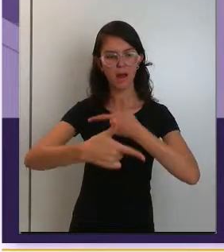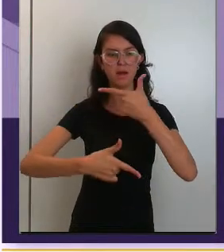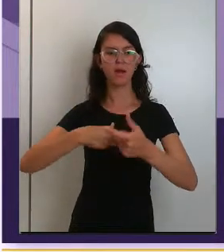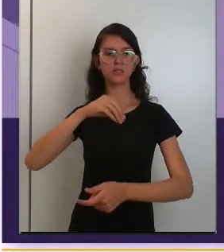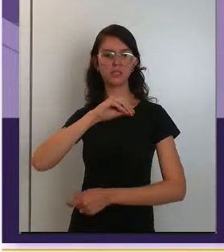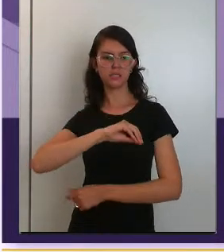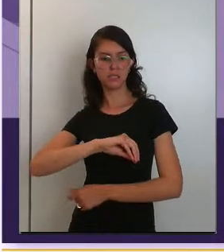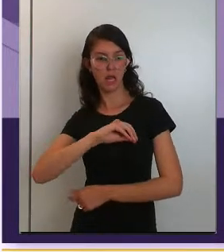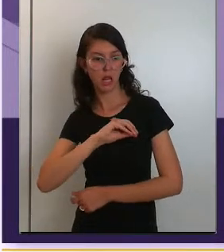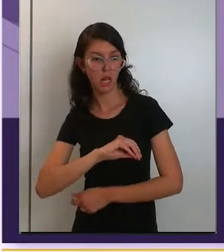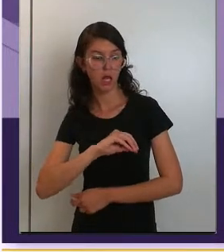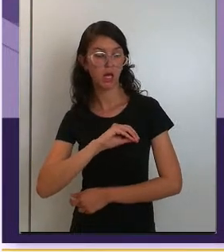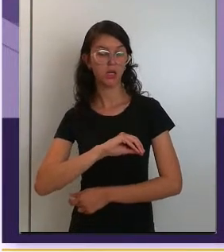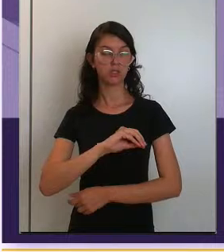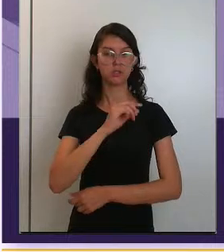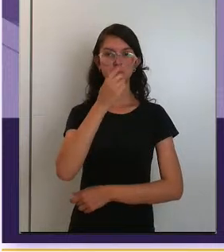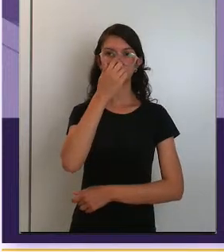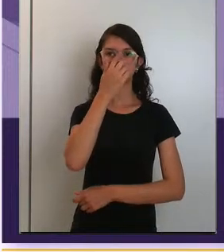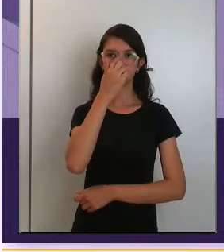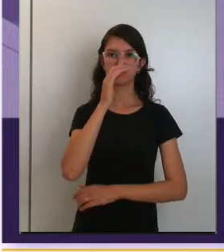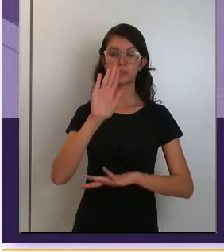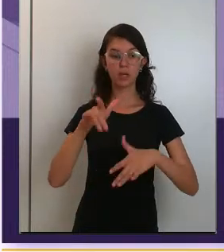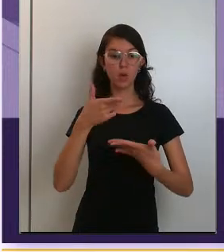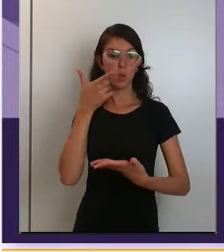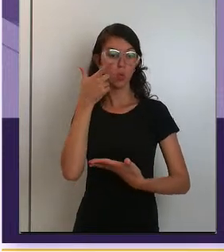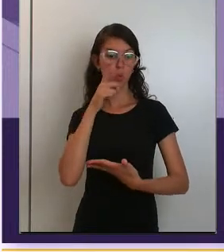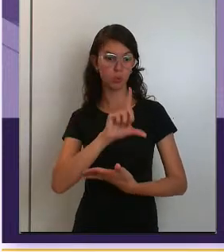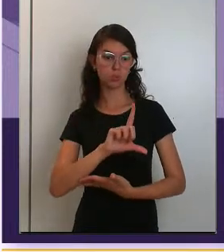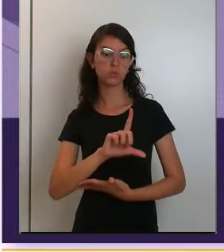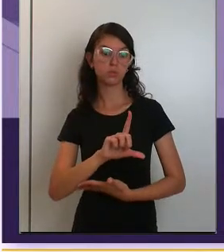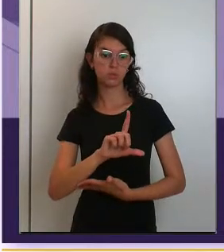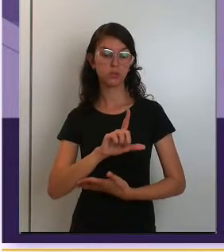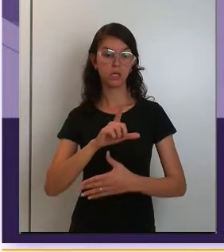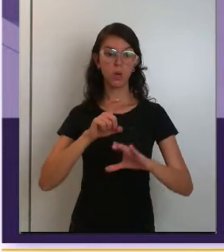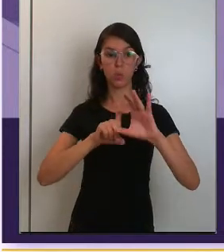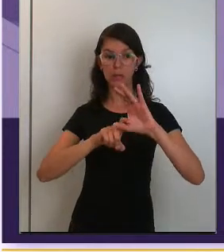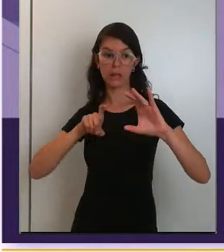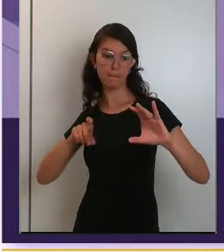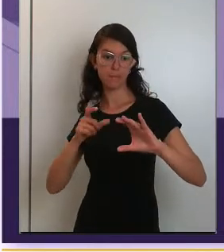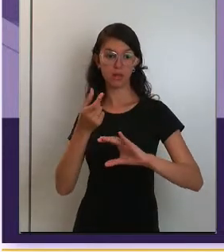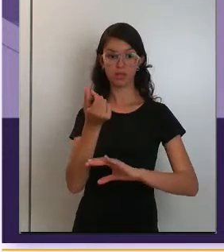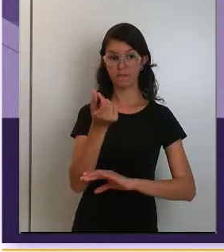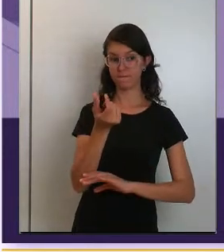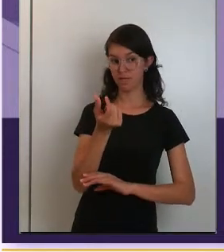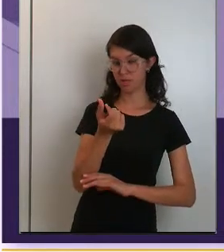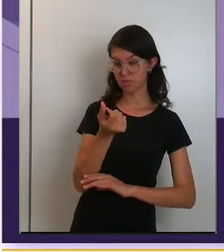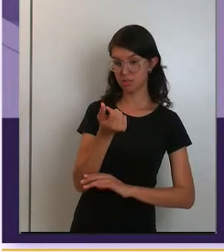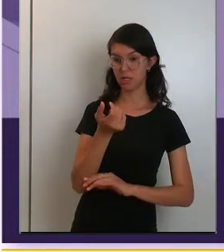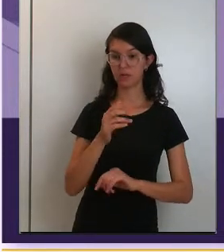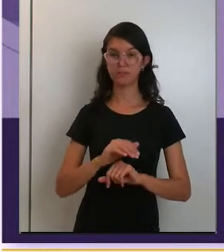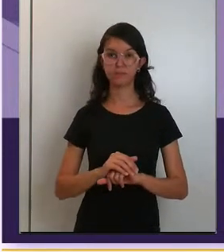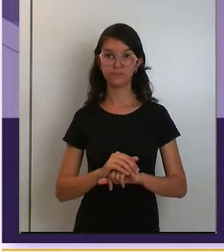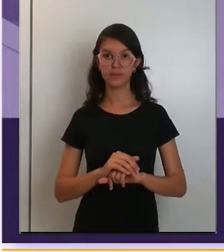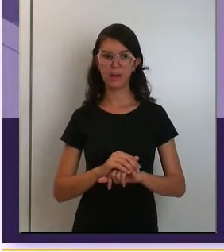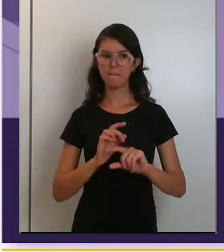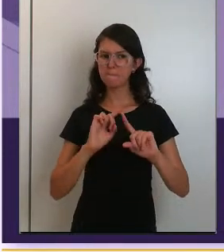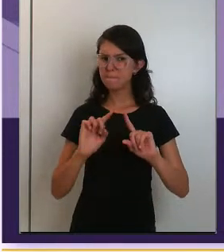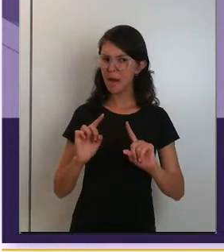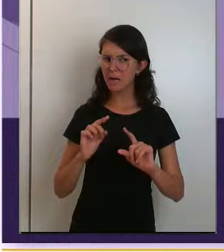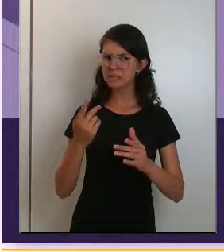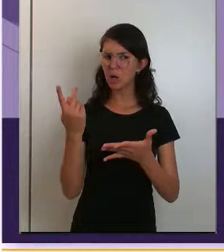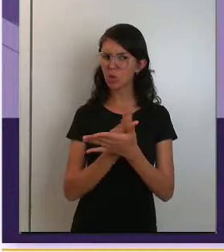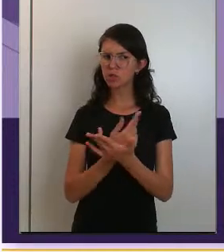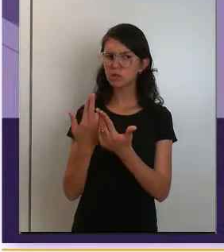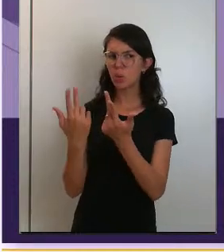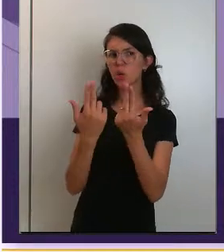remuneração pelo trabalho prestado e conquistaram, consequentemente, uma maior independência financeira. Só que isso não ocorreu de forma igual para todas